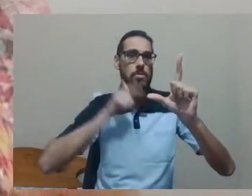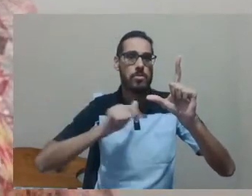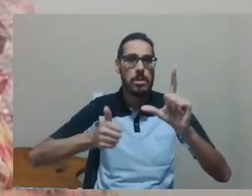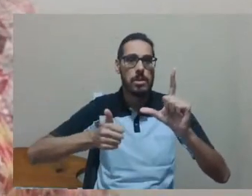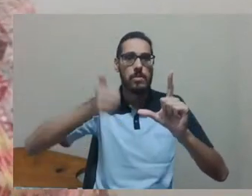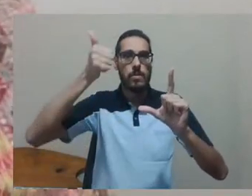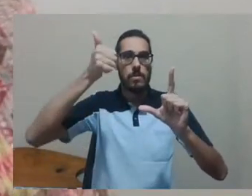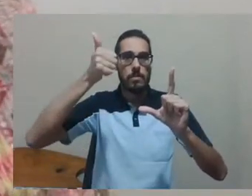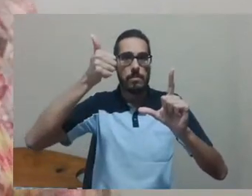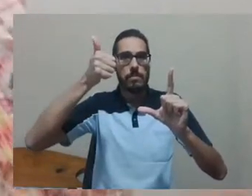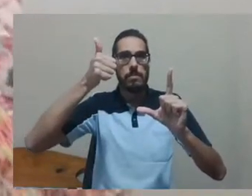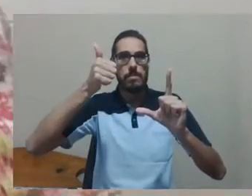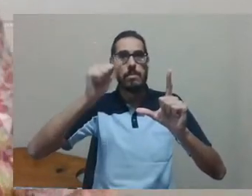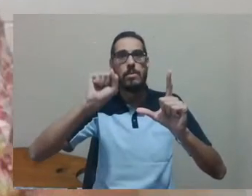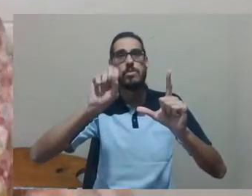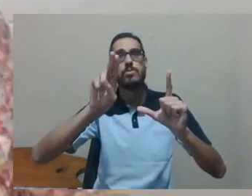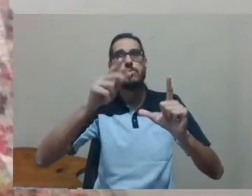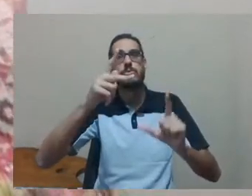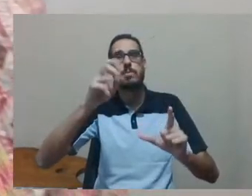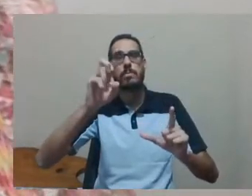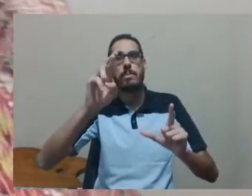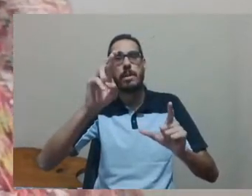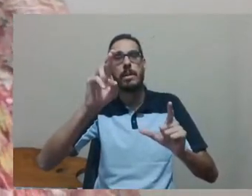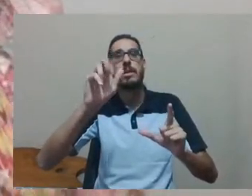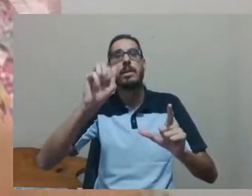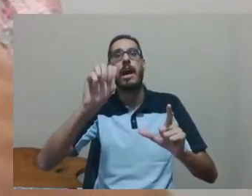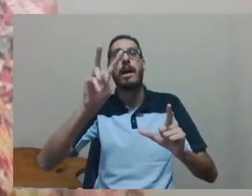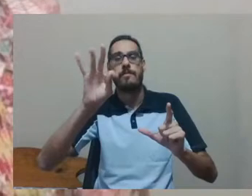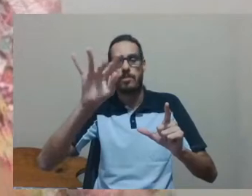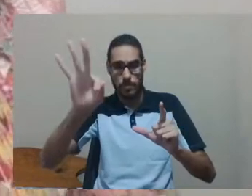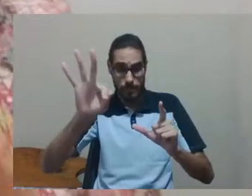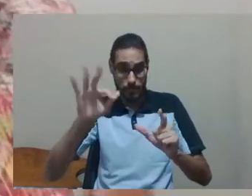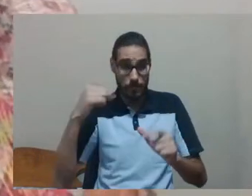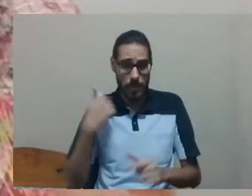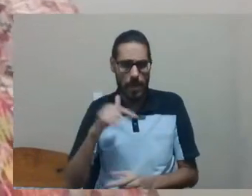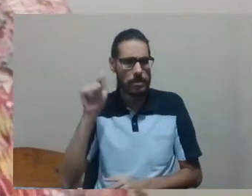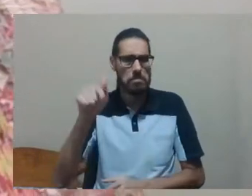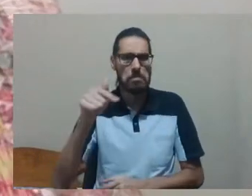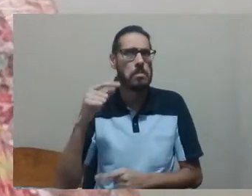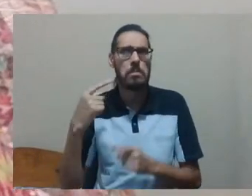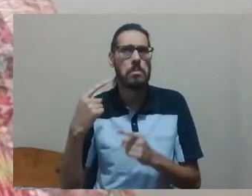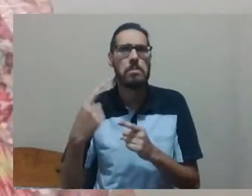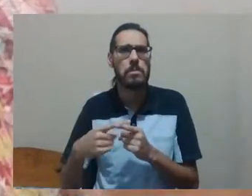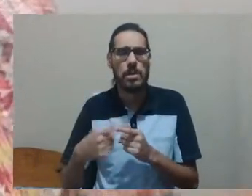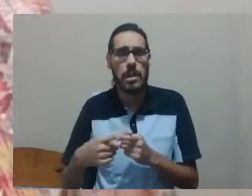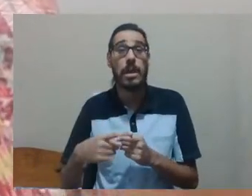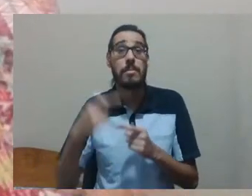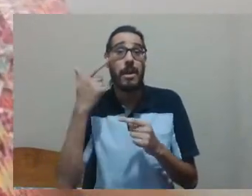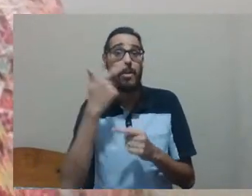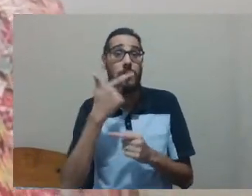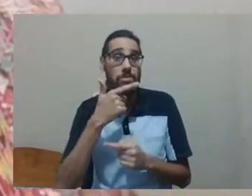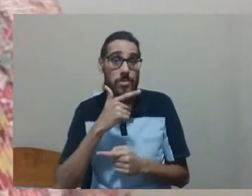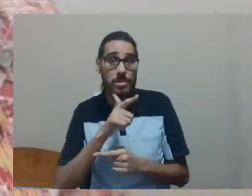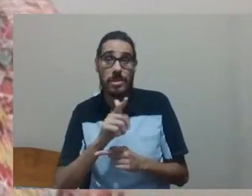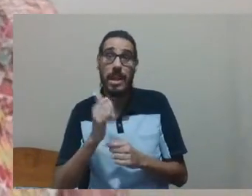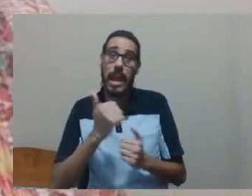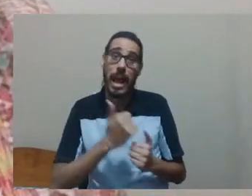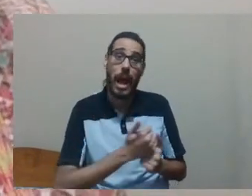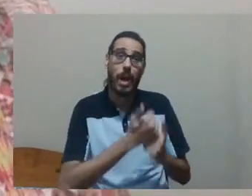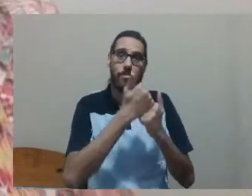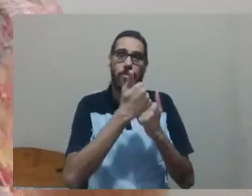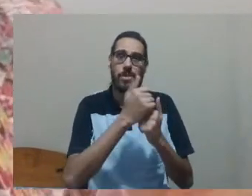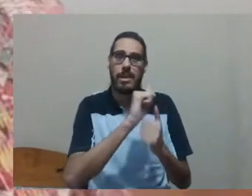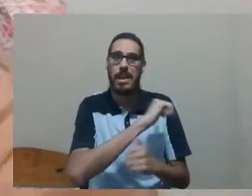FAI serve para quê? Para ajudar a universidade a apoiar suas ações via seus recursos